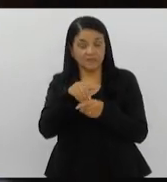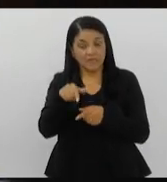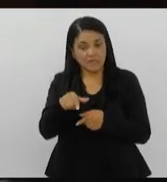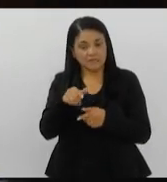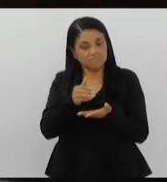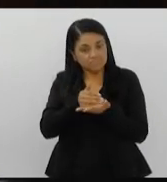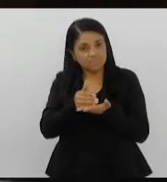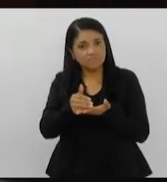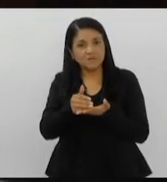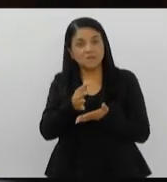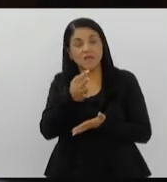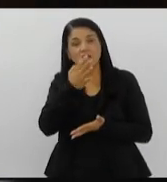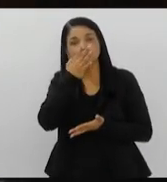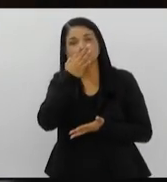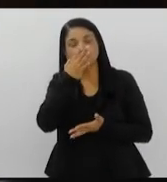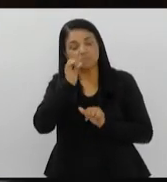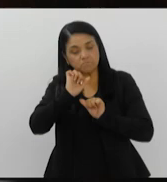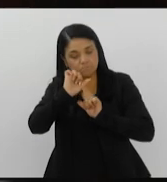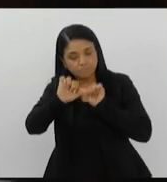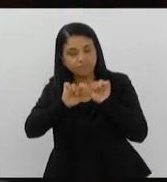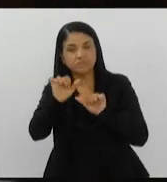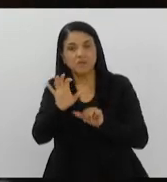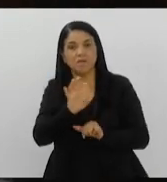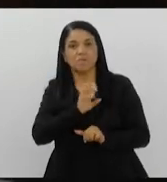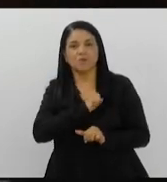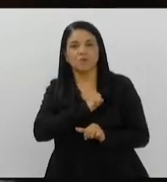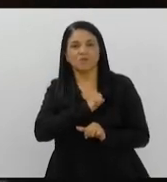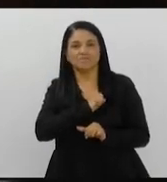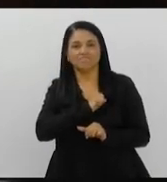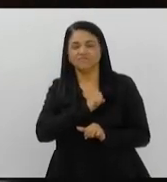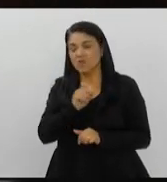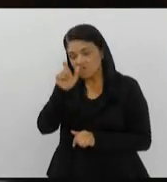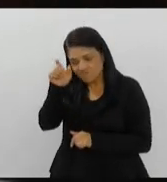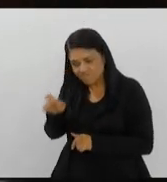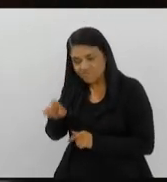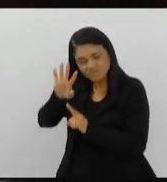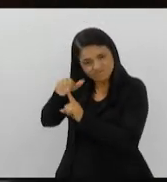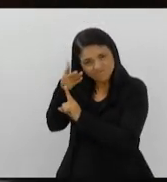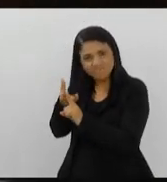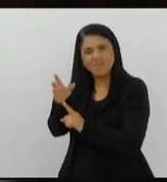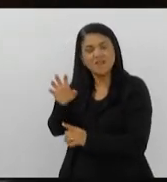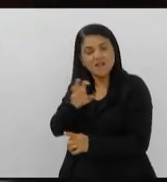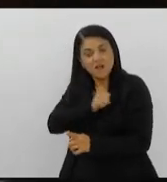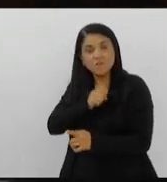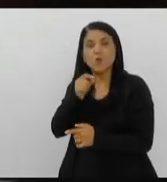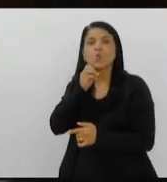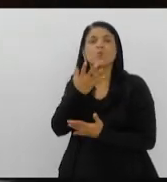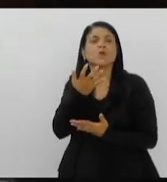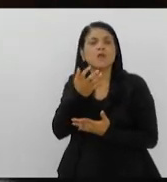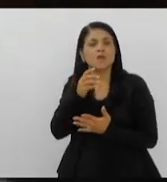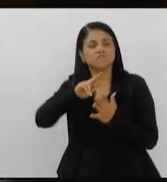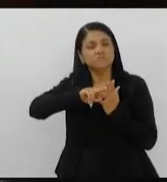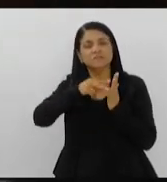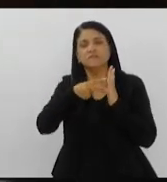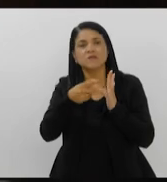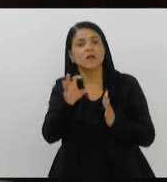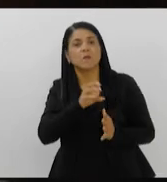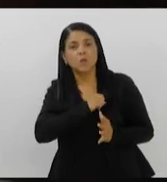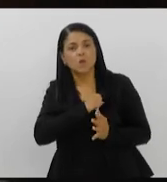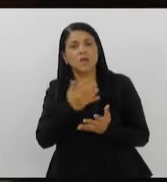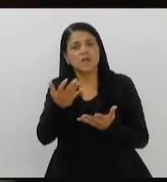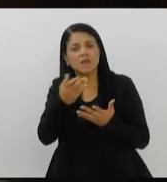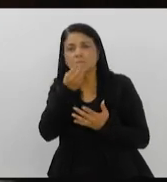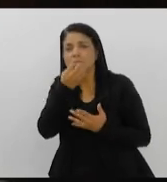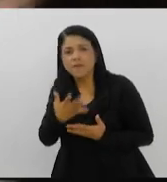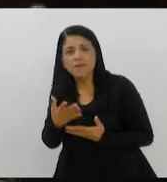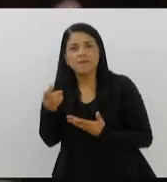admiração virou amor amor mesmo ama esse cara que que é o amor amor é querer bem é querer você ver é querer quando toca